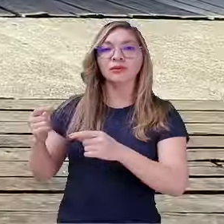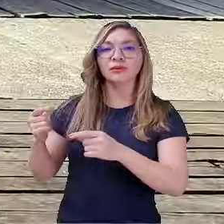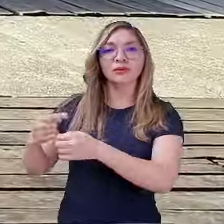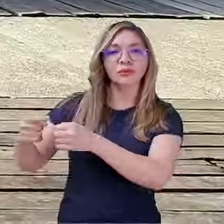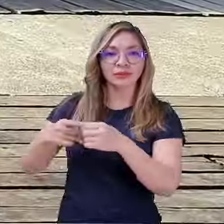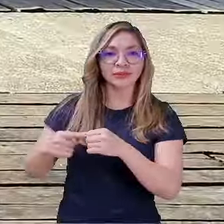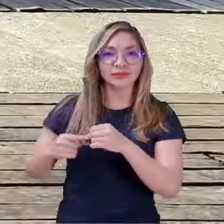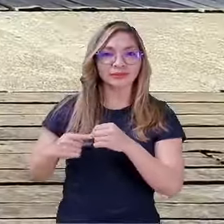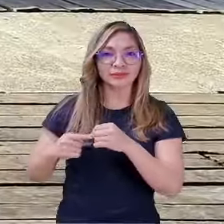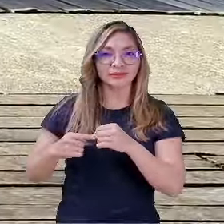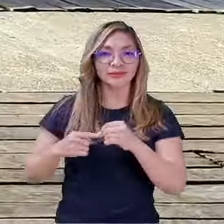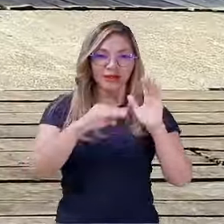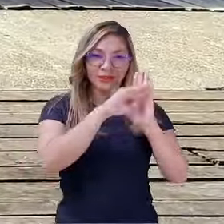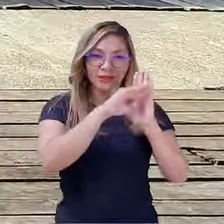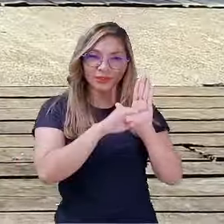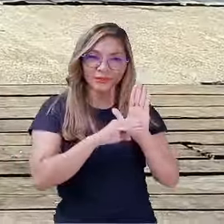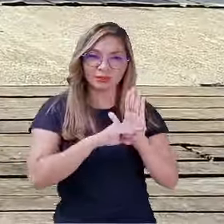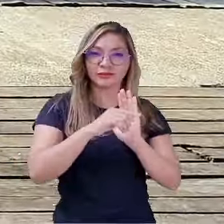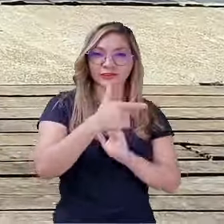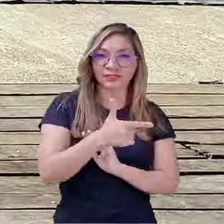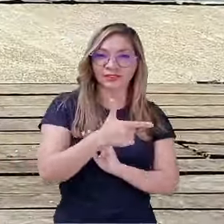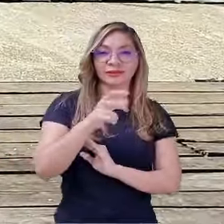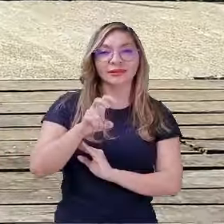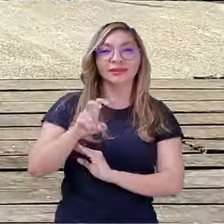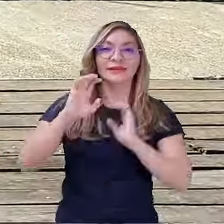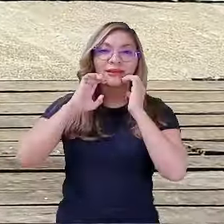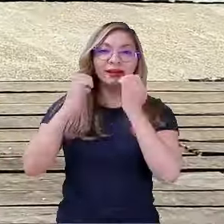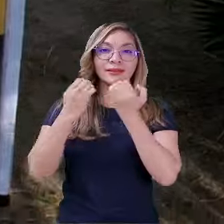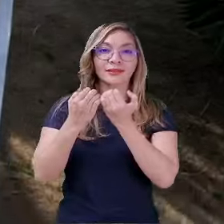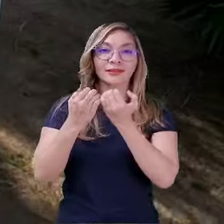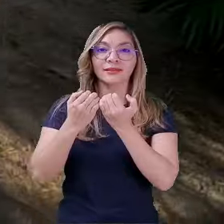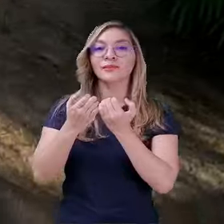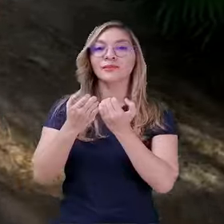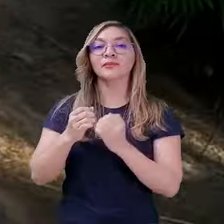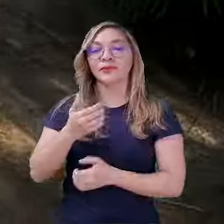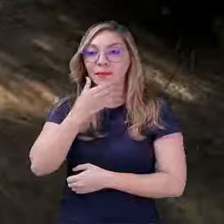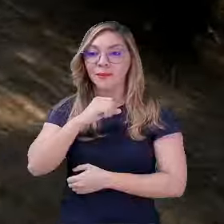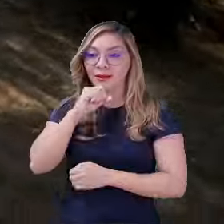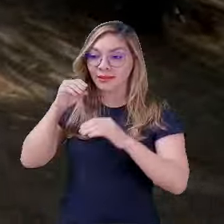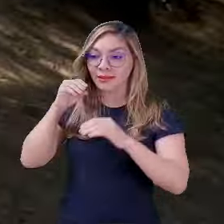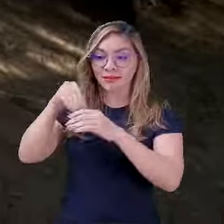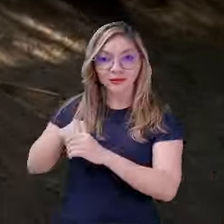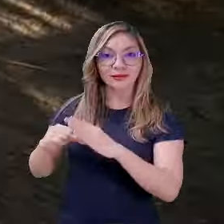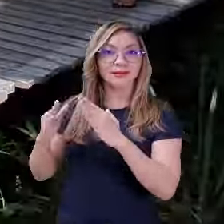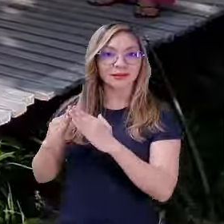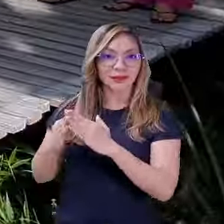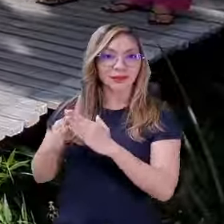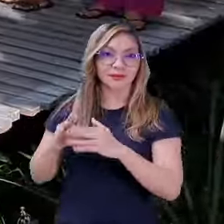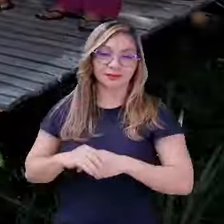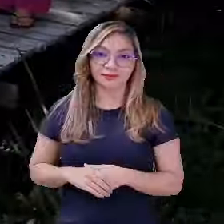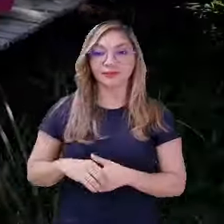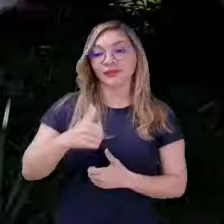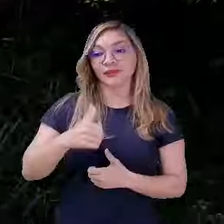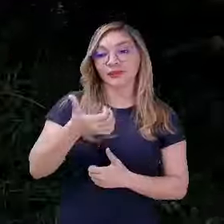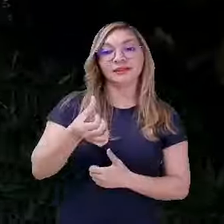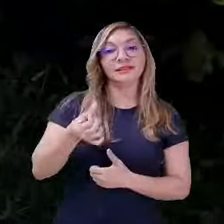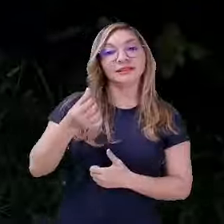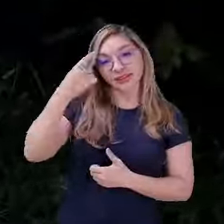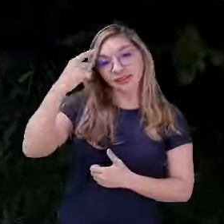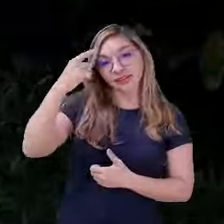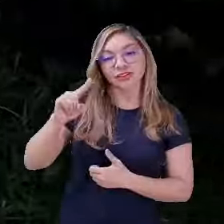da 25ª edição da ação Paz em Casa, uma das ações dos 16 dias de ativismo,